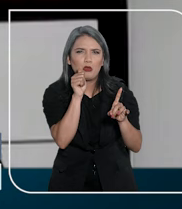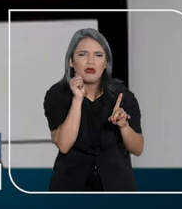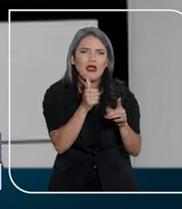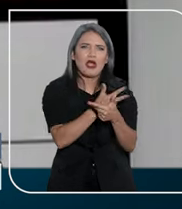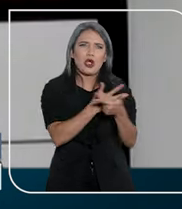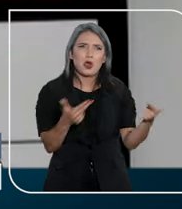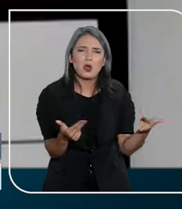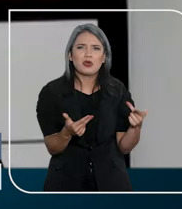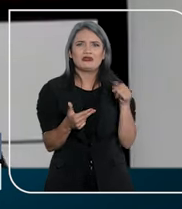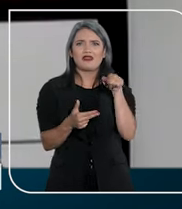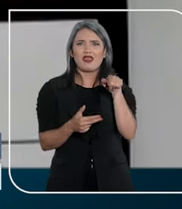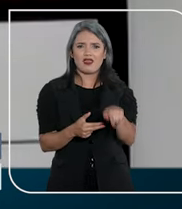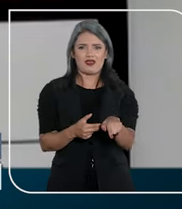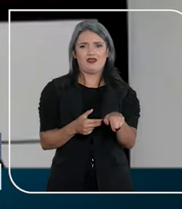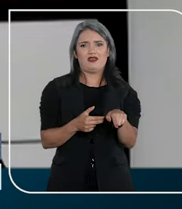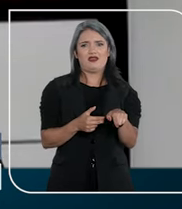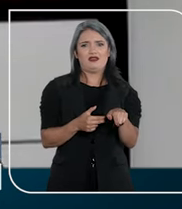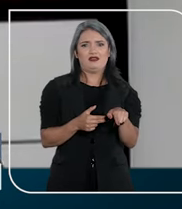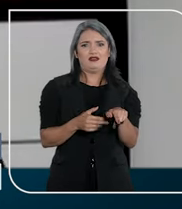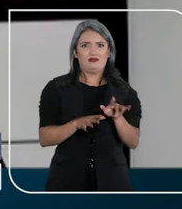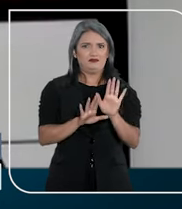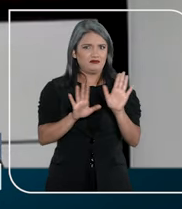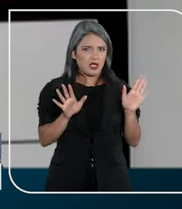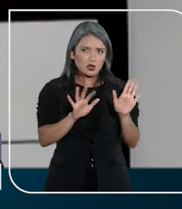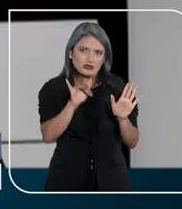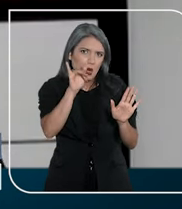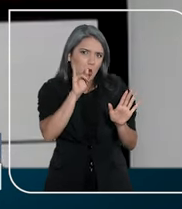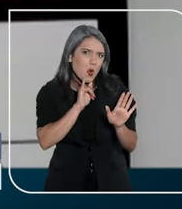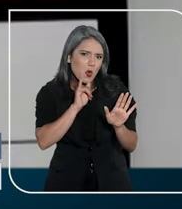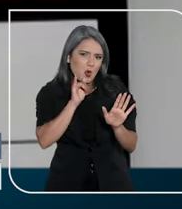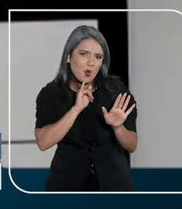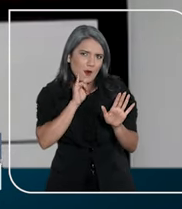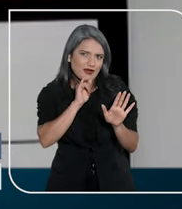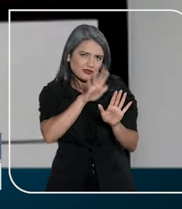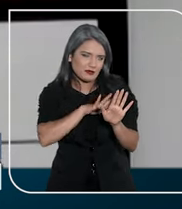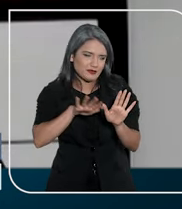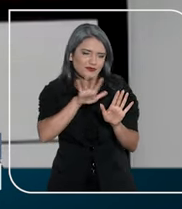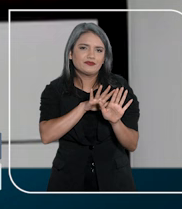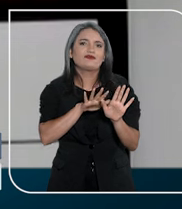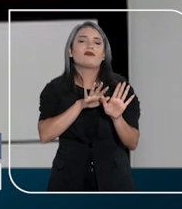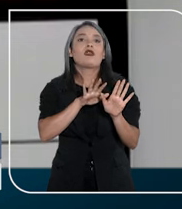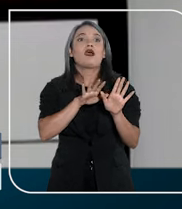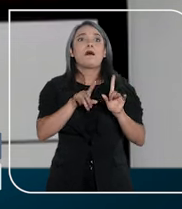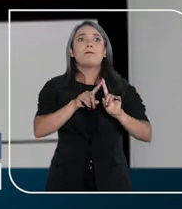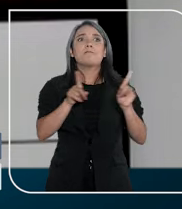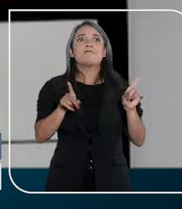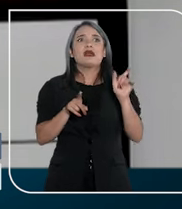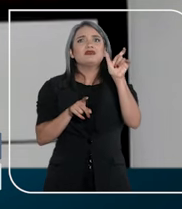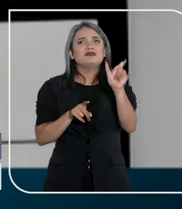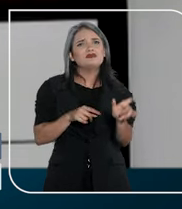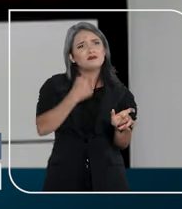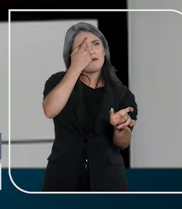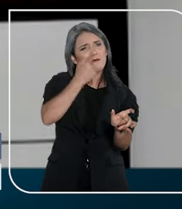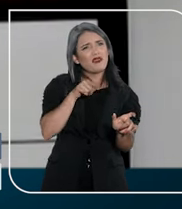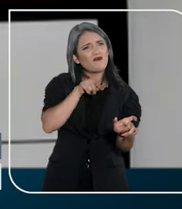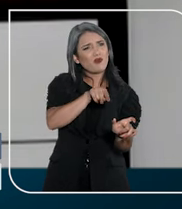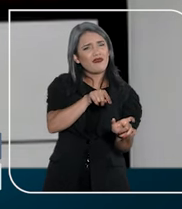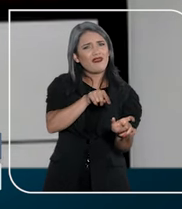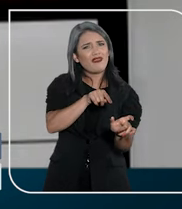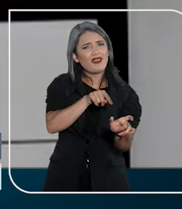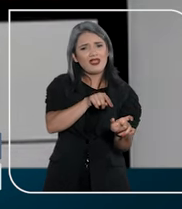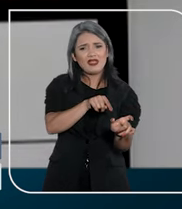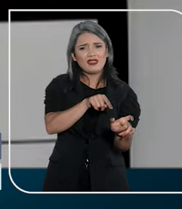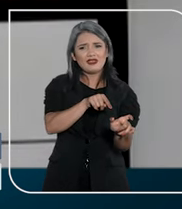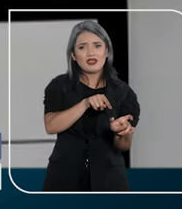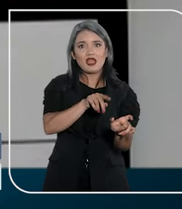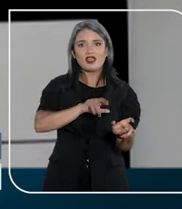enfim, né? A gente não vai especificar o caso em concreto desse indivíduo que eu estou criando agora, mas eu sei que esse indivíduo não tem